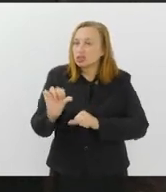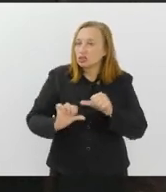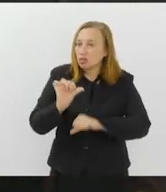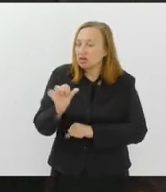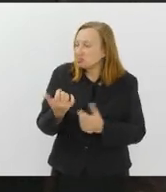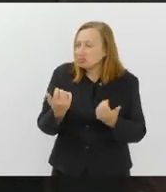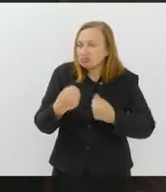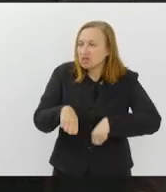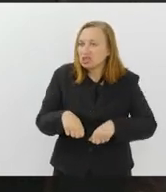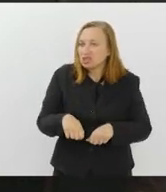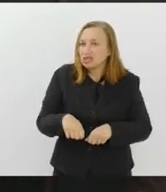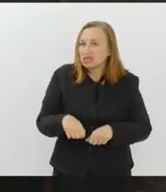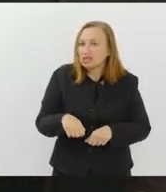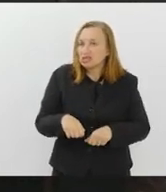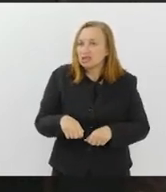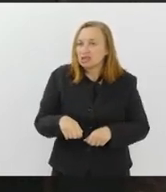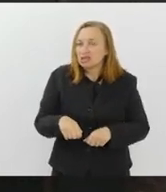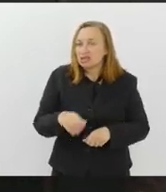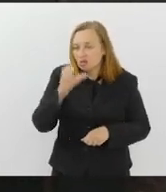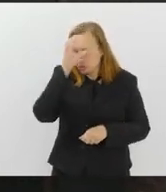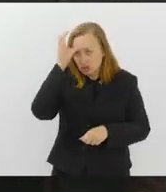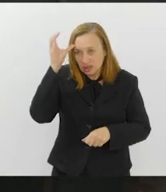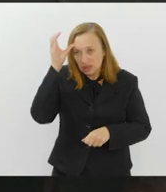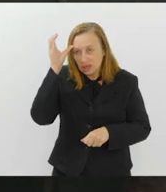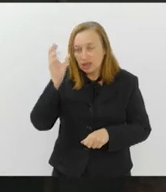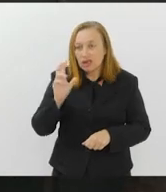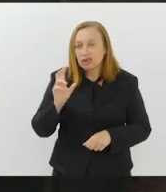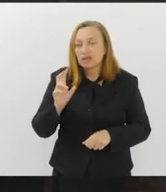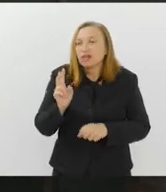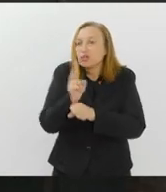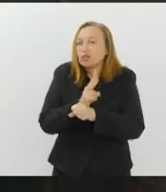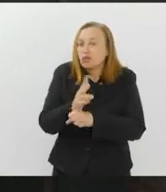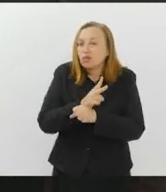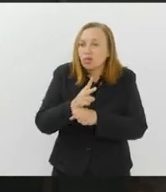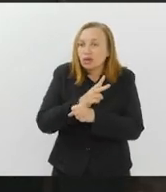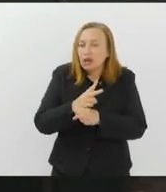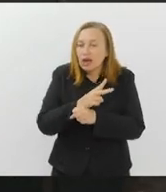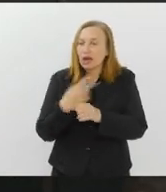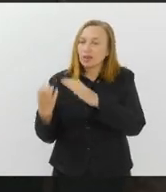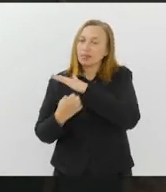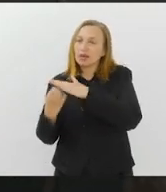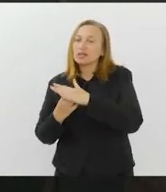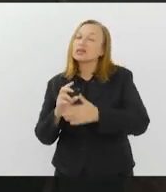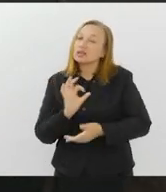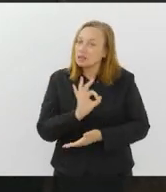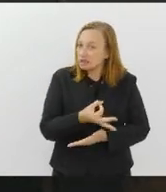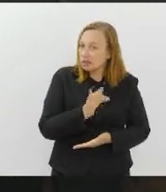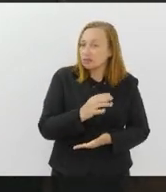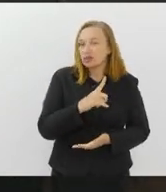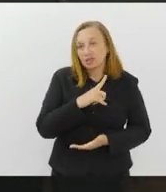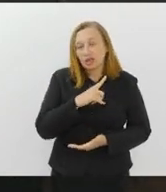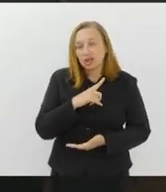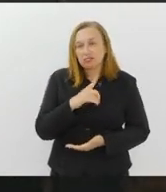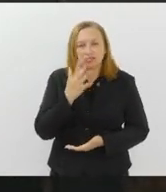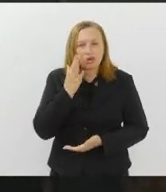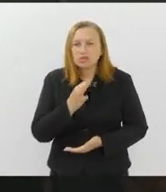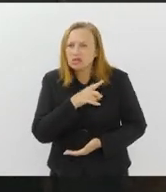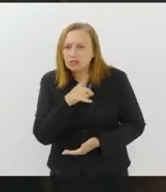haja necessidade nem do beneficiário pegar esse documento e procurar a operadora. Agora, obviamente, nós temos, não sei se